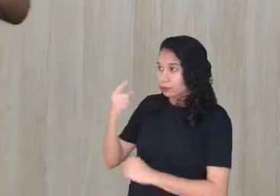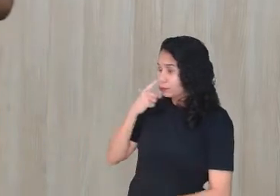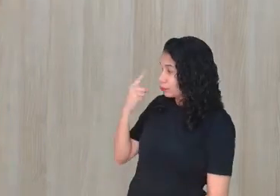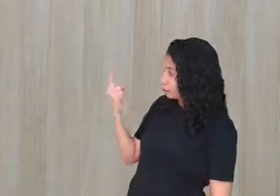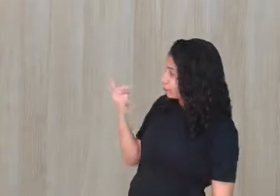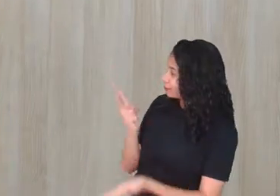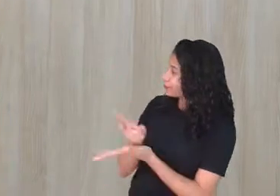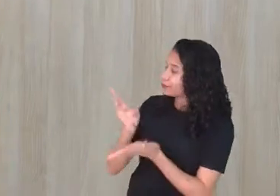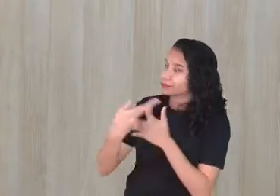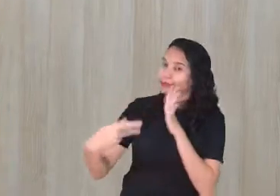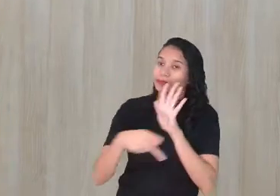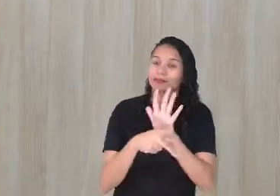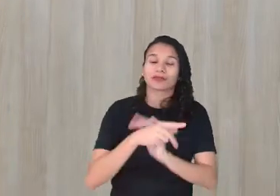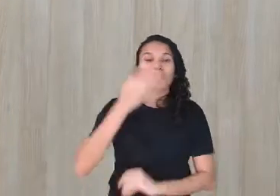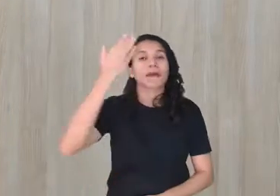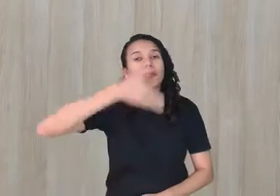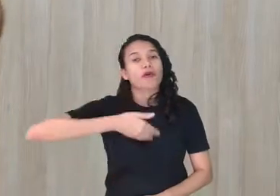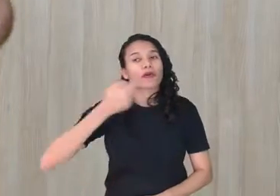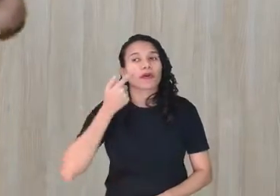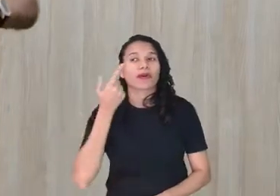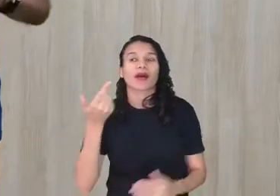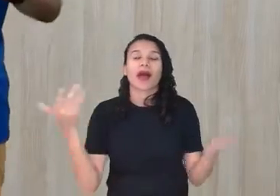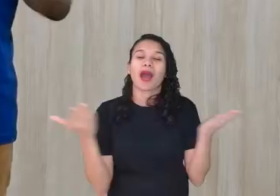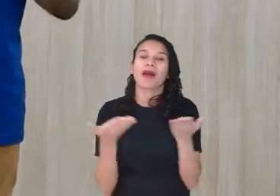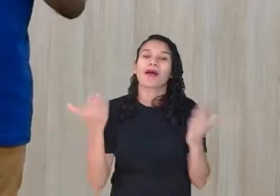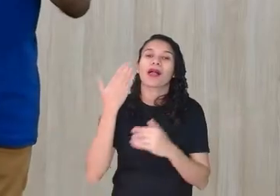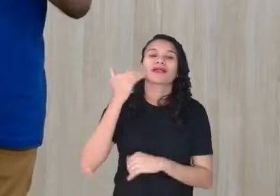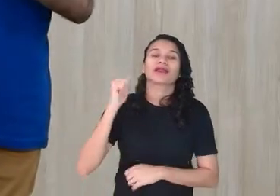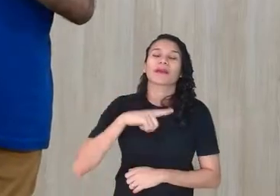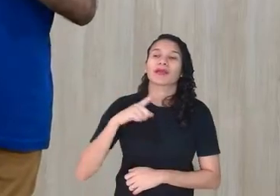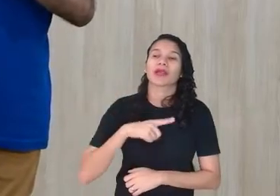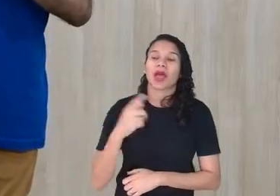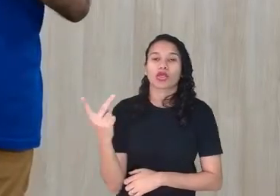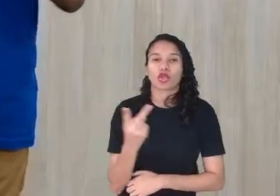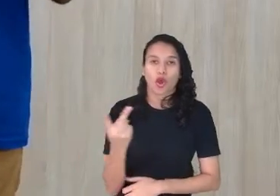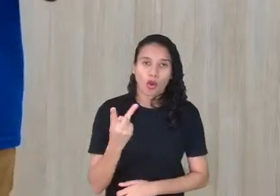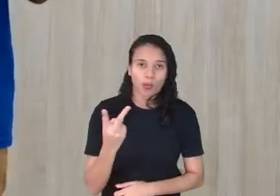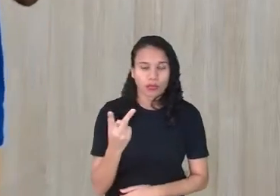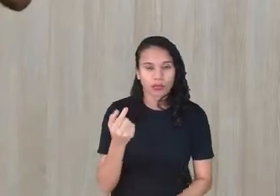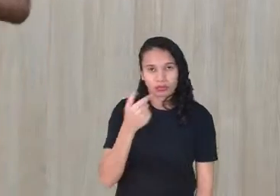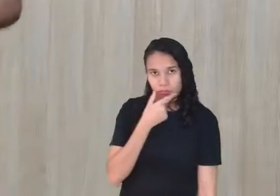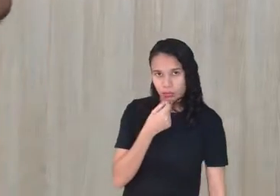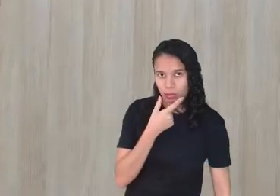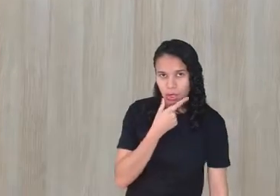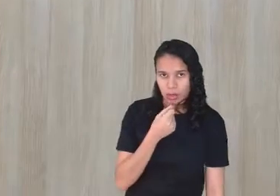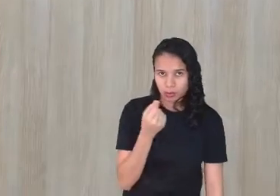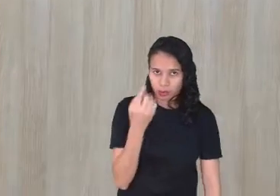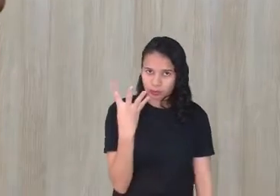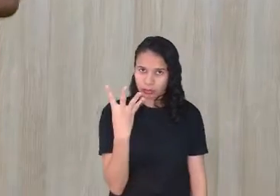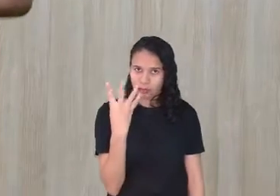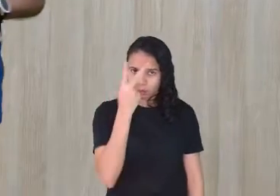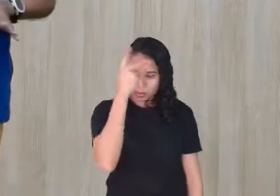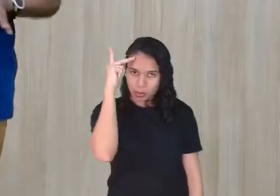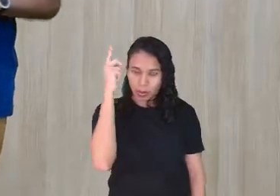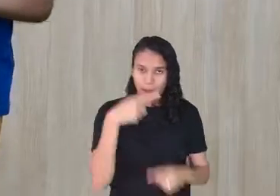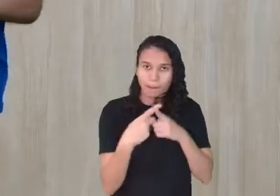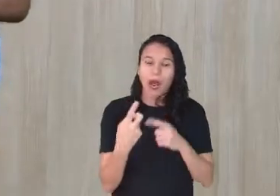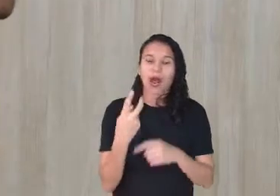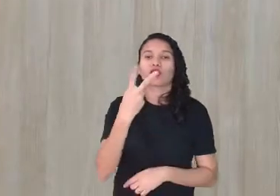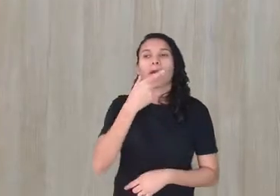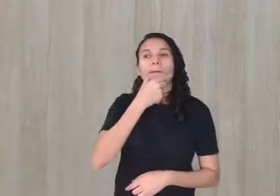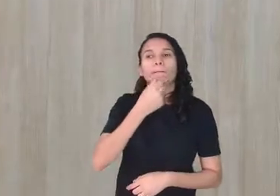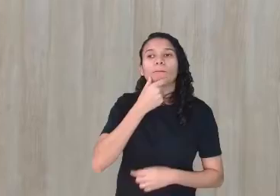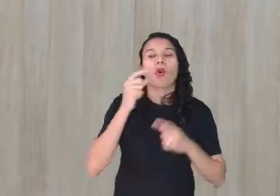que sempre colocam em provas. Então, vocês sabem agora, eu tenho duas situações. Eu tenho os 2 meninos agora sendo destacados. Como eu tenho